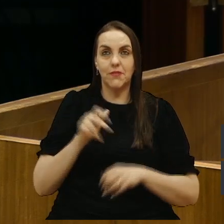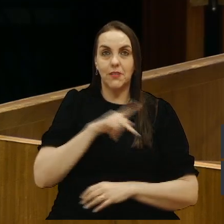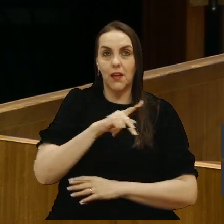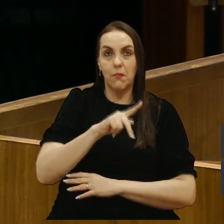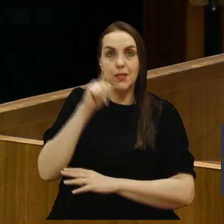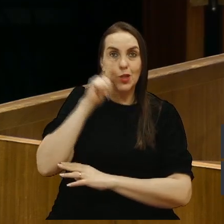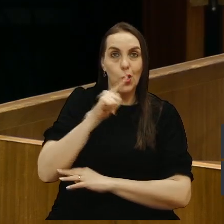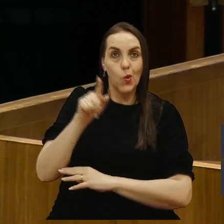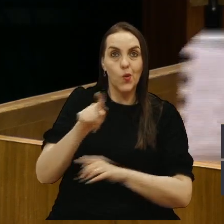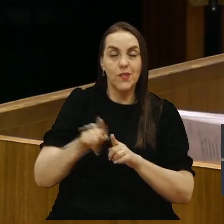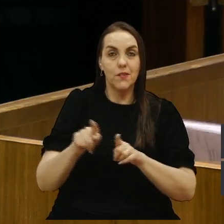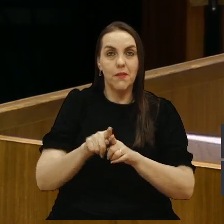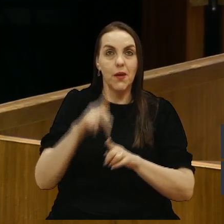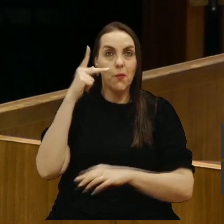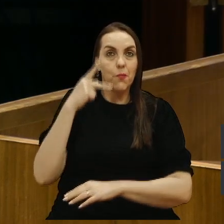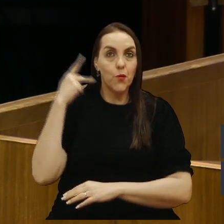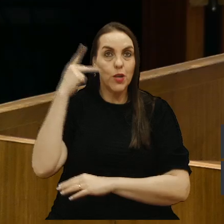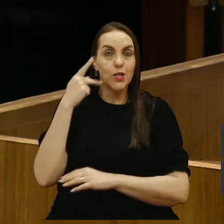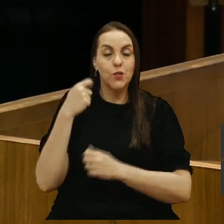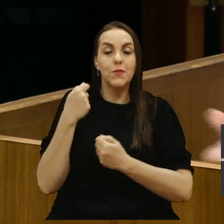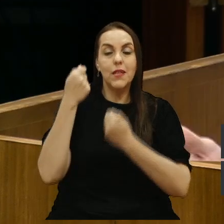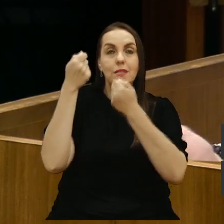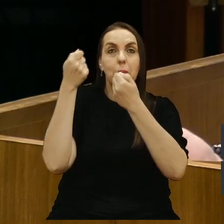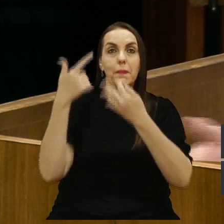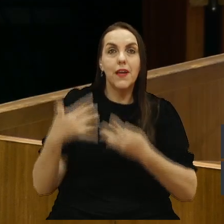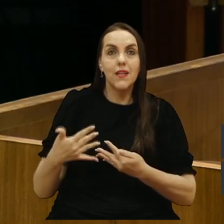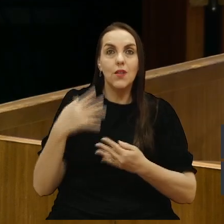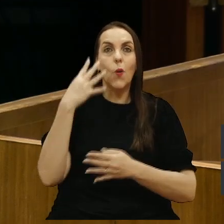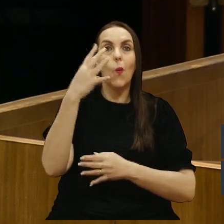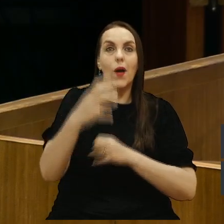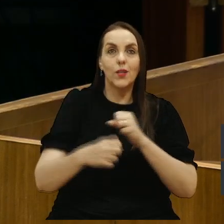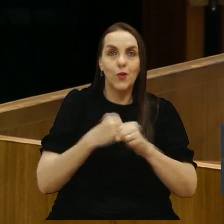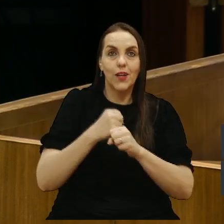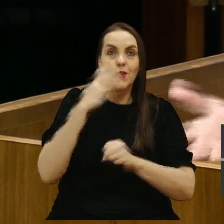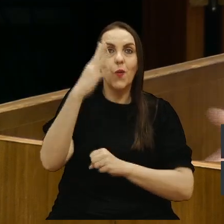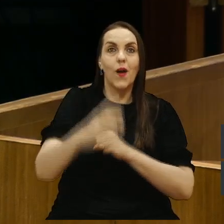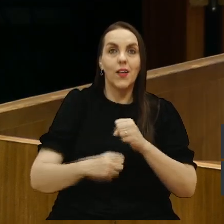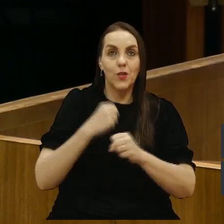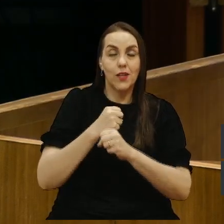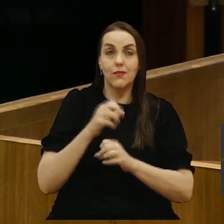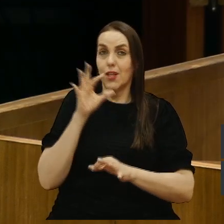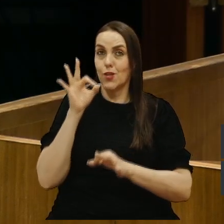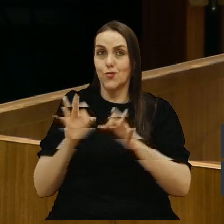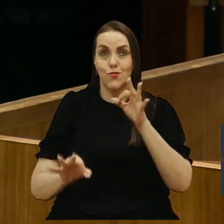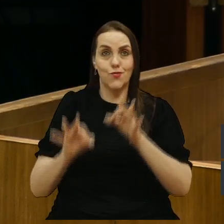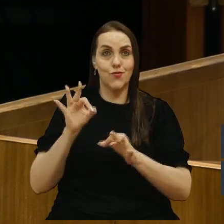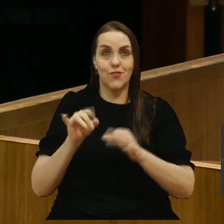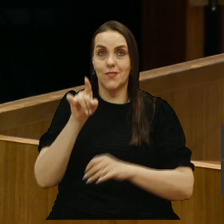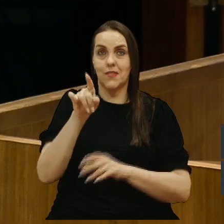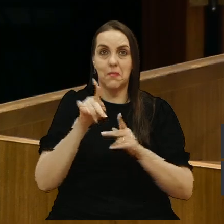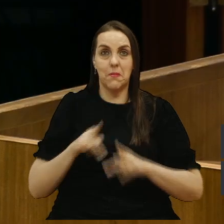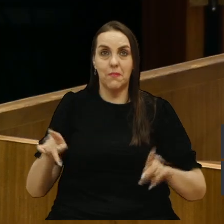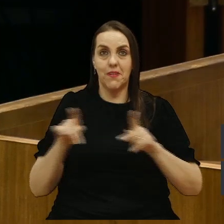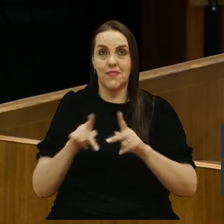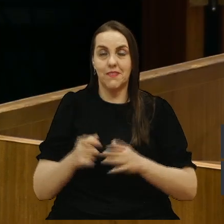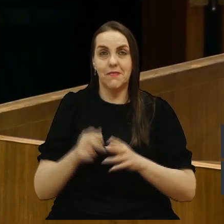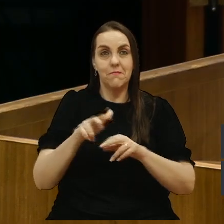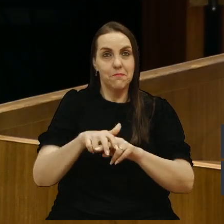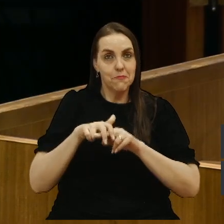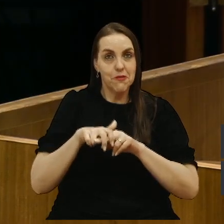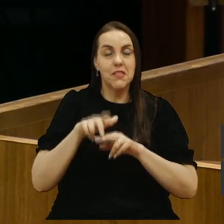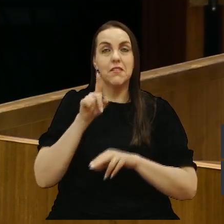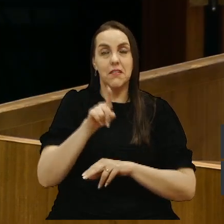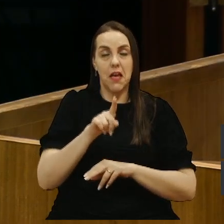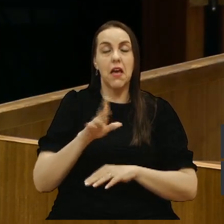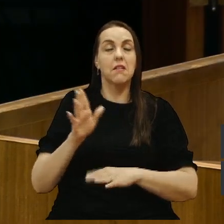fala, o político ele deve explicação e de 4 em 4 anos ele vai estar ali sendo julgado pela população. Então, por isso, faz ele colocar a